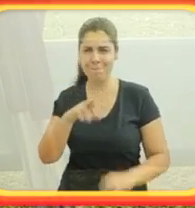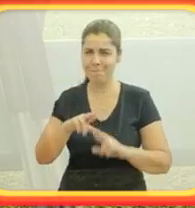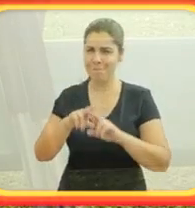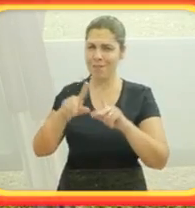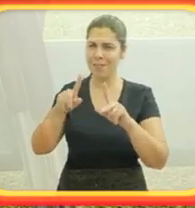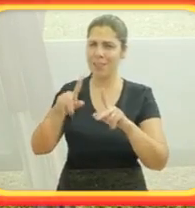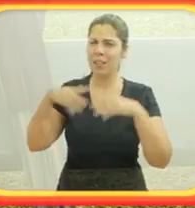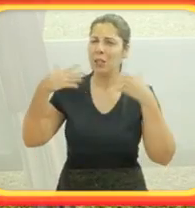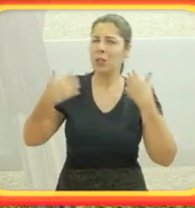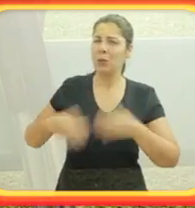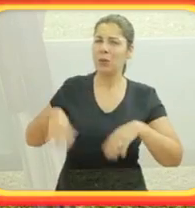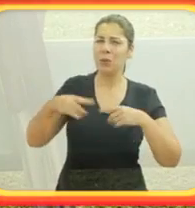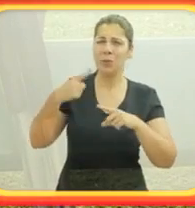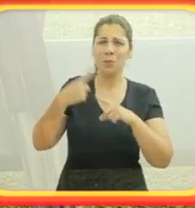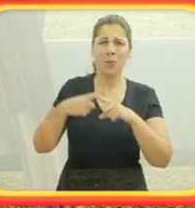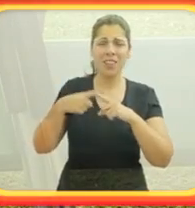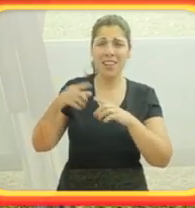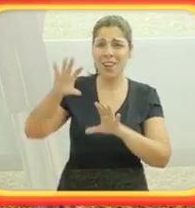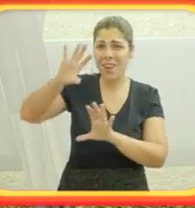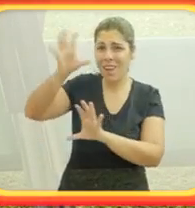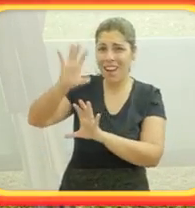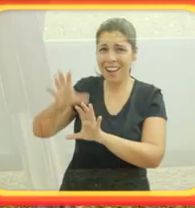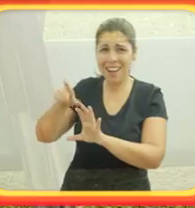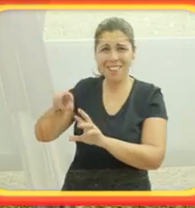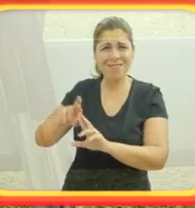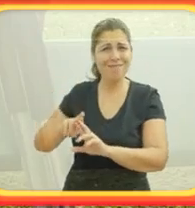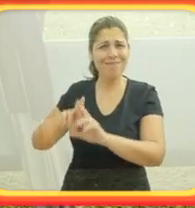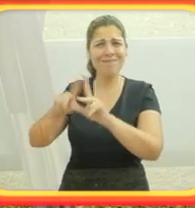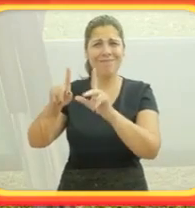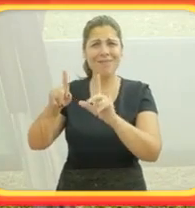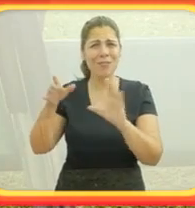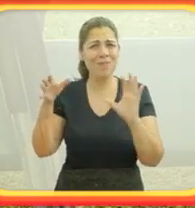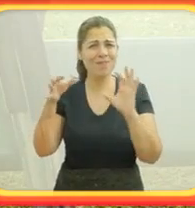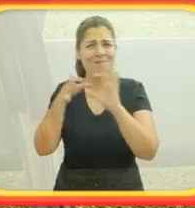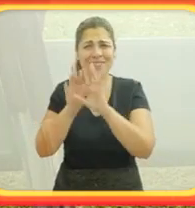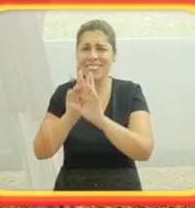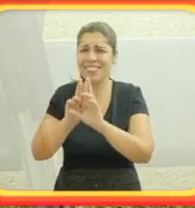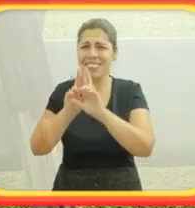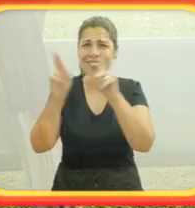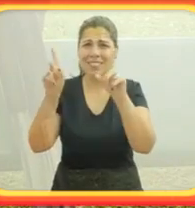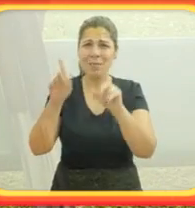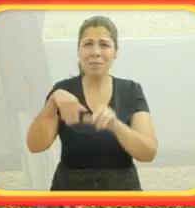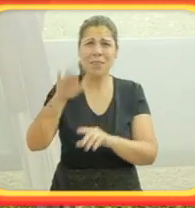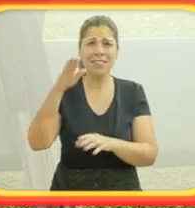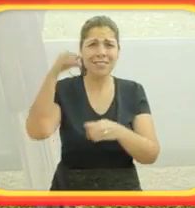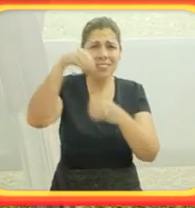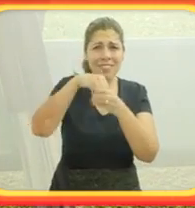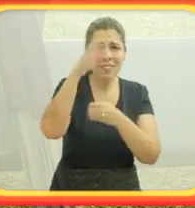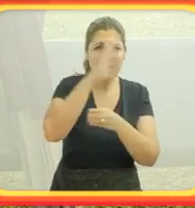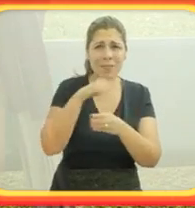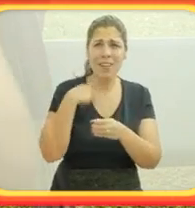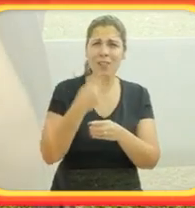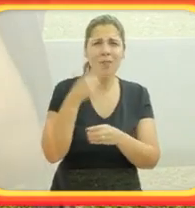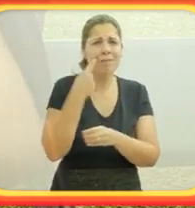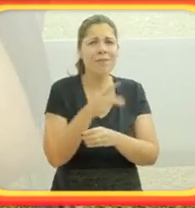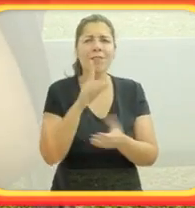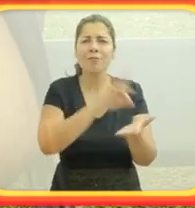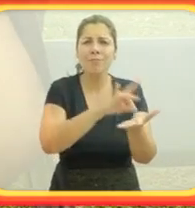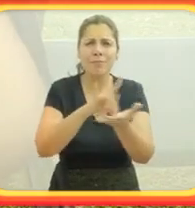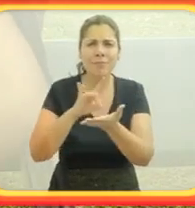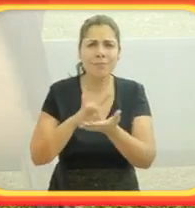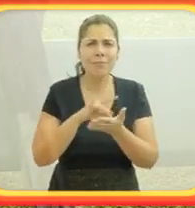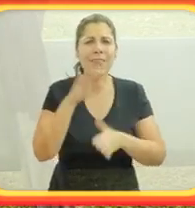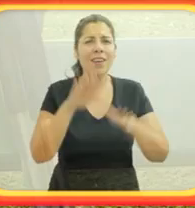aprimorado porque é um continente totalmente diferente, é um contexto totalmente diferente. Por mais que dentro do Brasil a gente visite outras